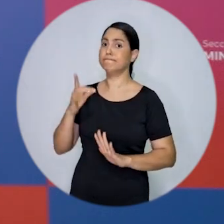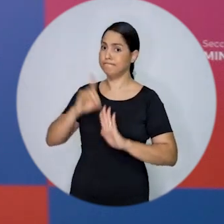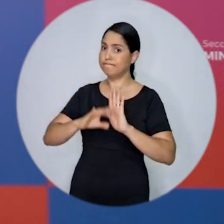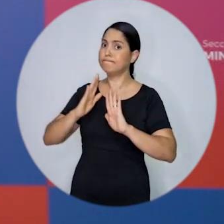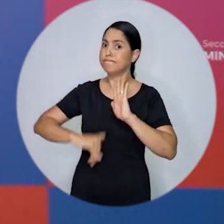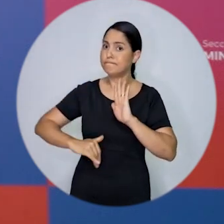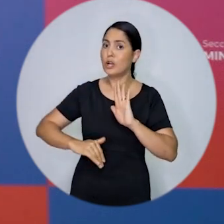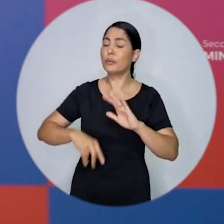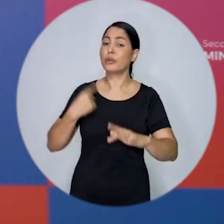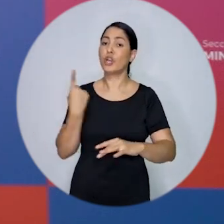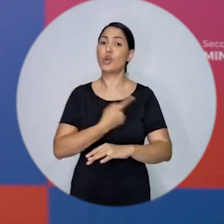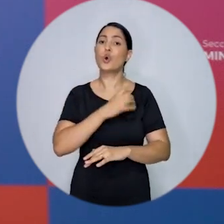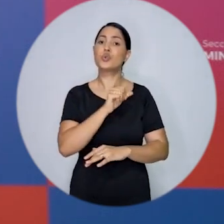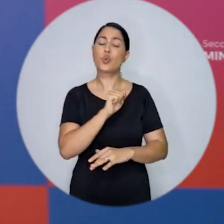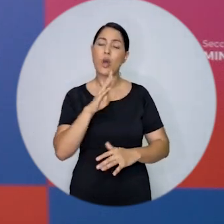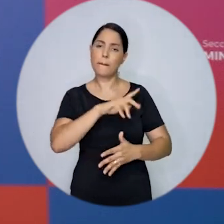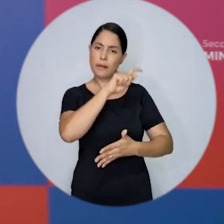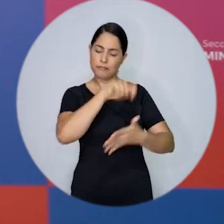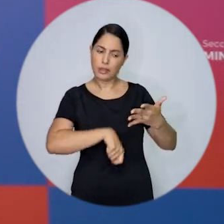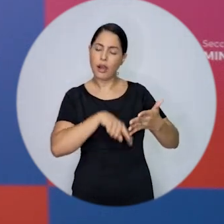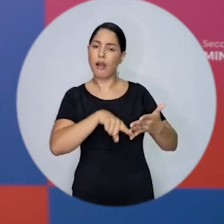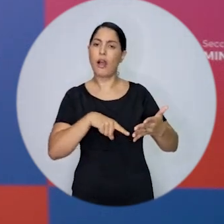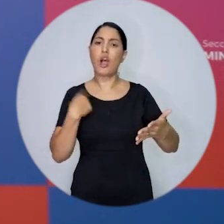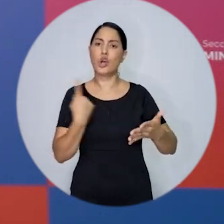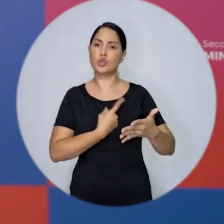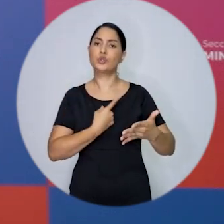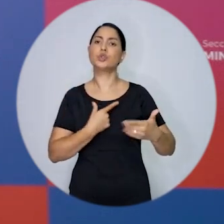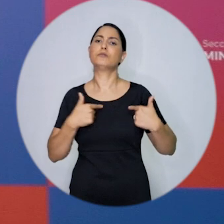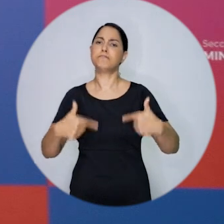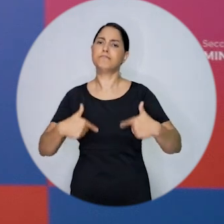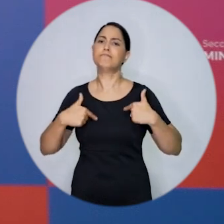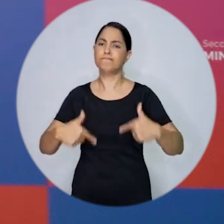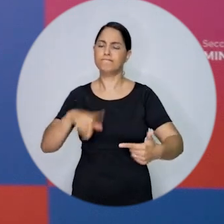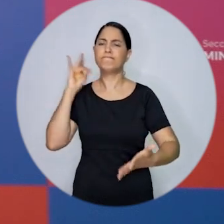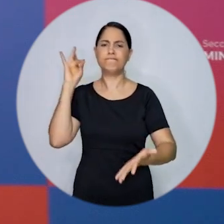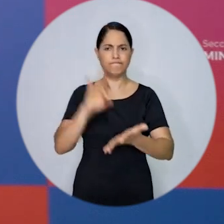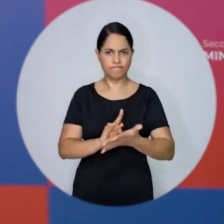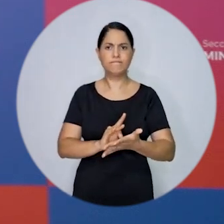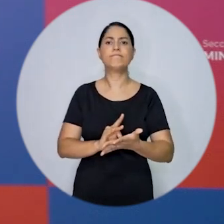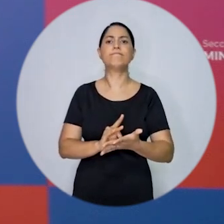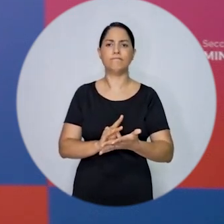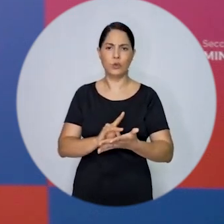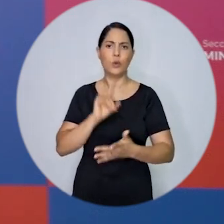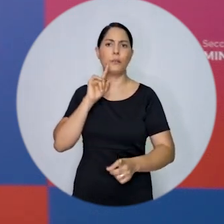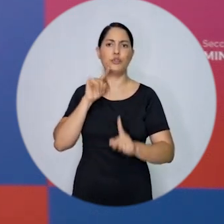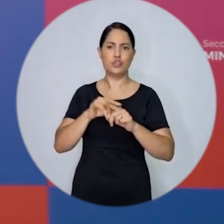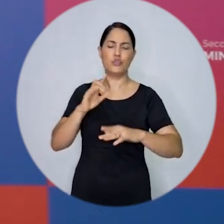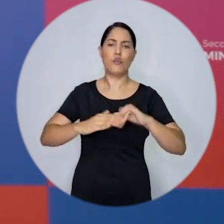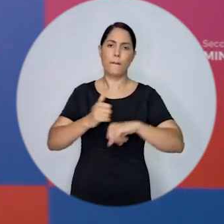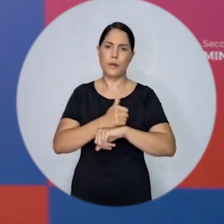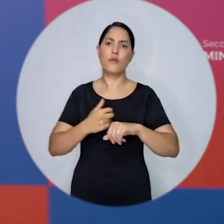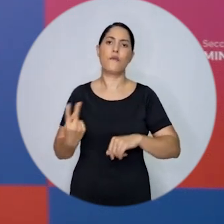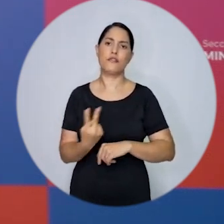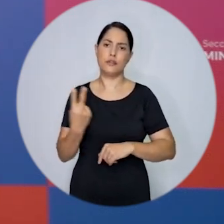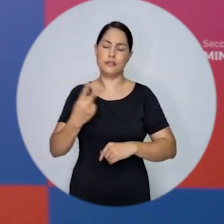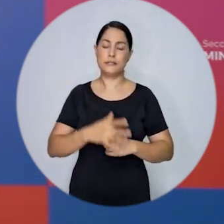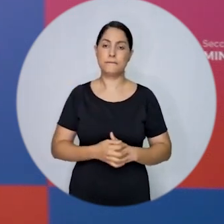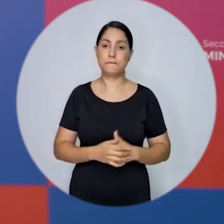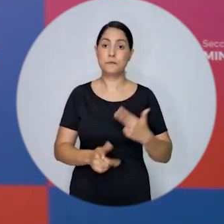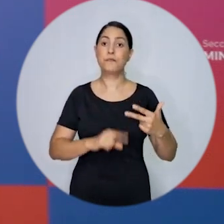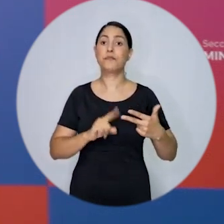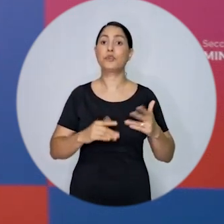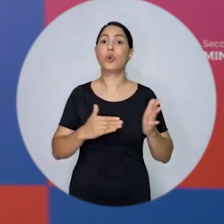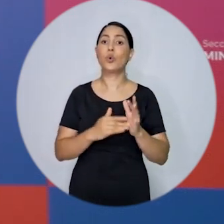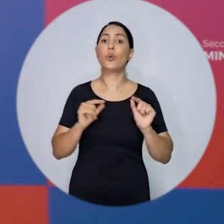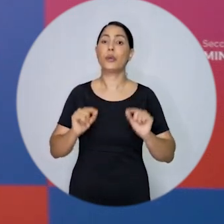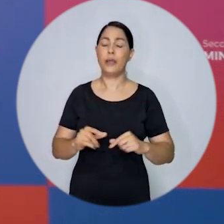violação, para que a ordem possa registrar e, com isso, promover uma luta ainda mais eficiente em prol da valorização profissional. E,